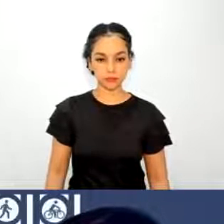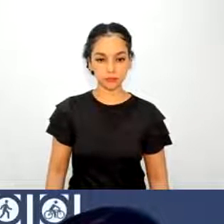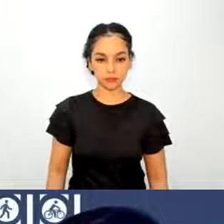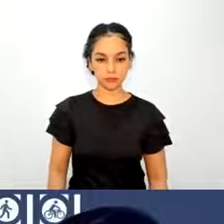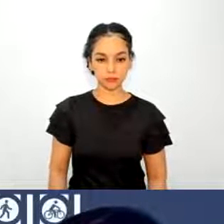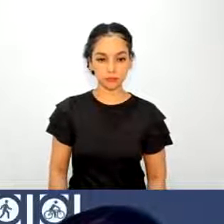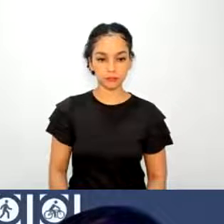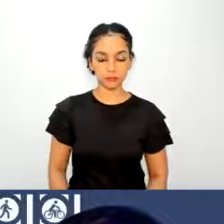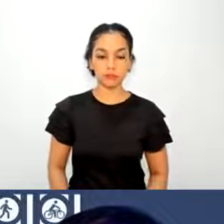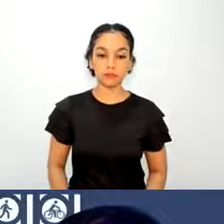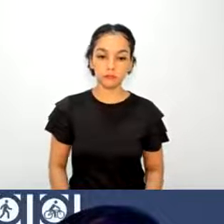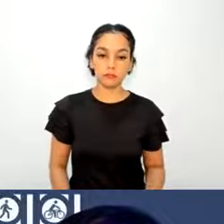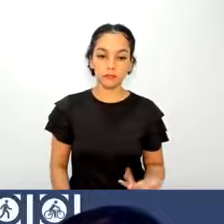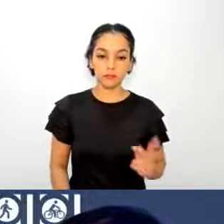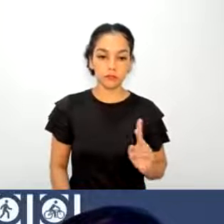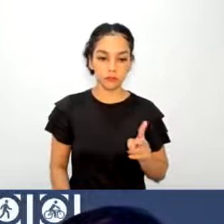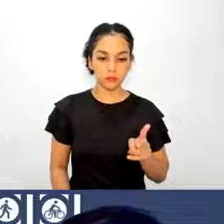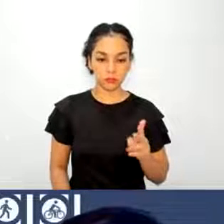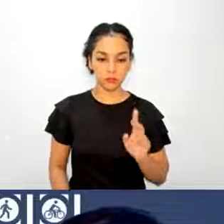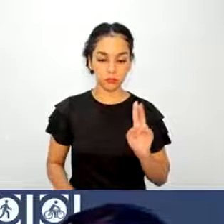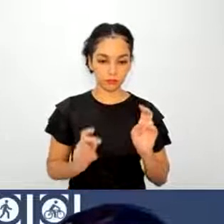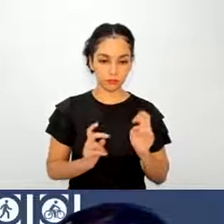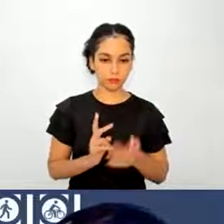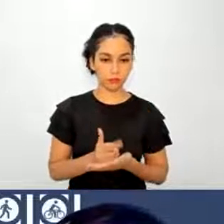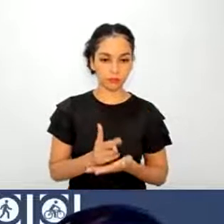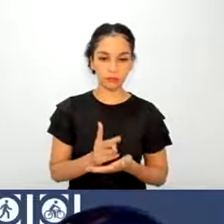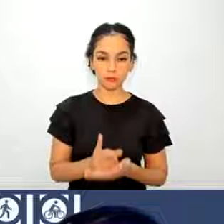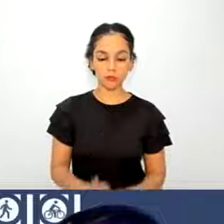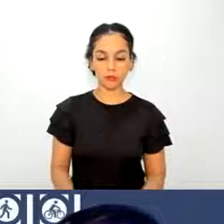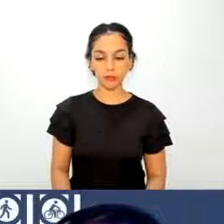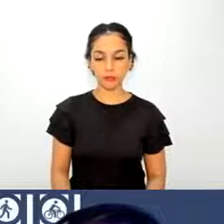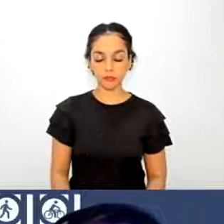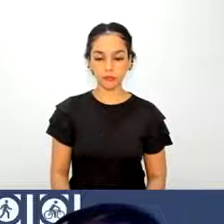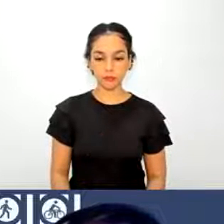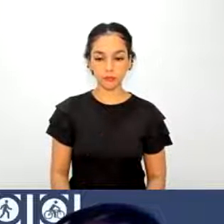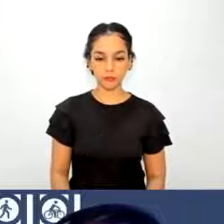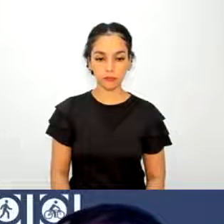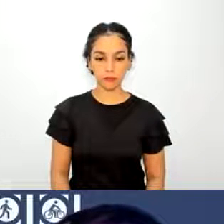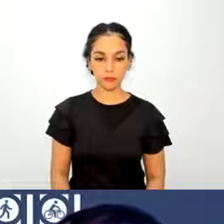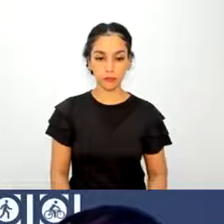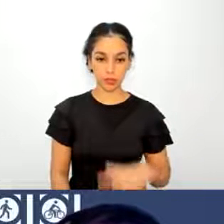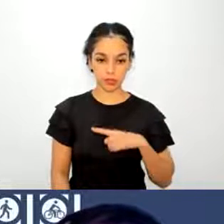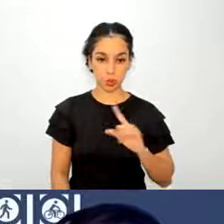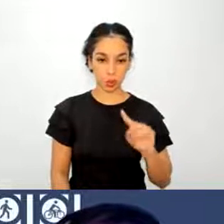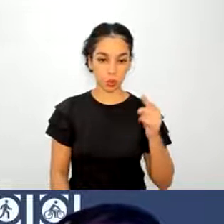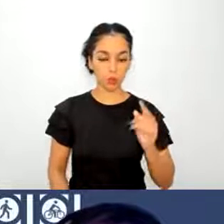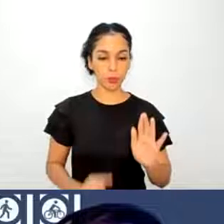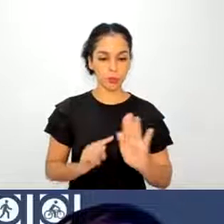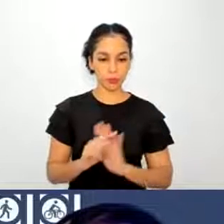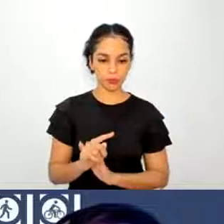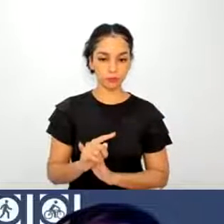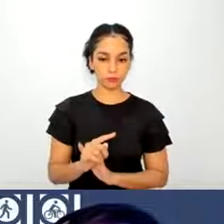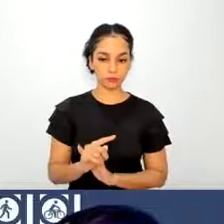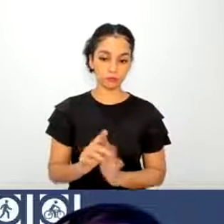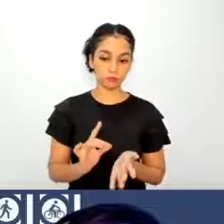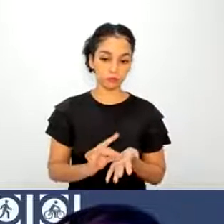ainda nessa mesma temática, né, nessa mesma ação, eu tenho uma outra pergunta, que na